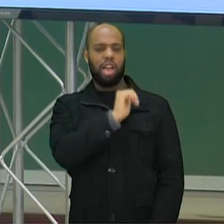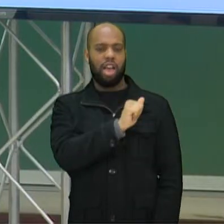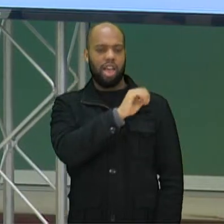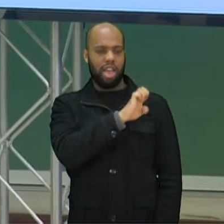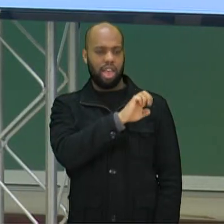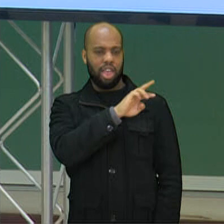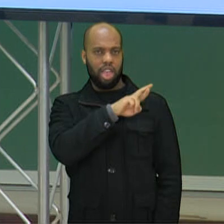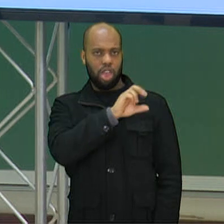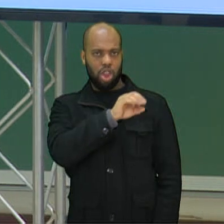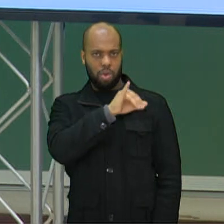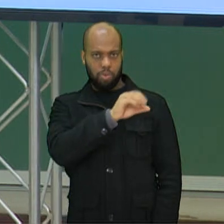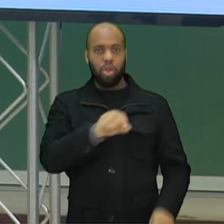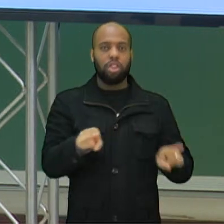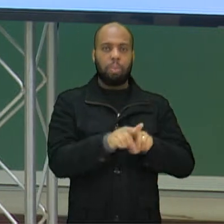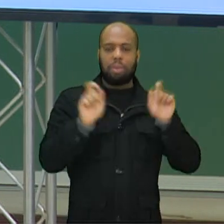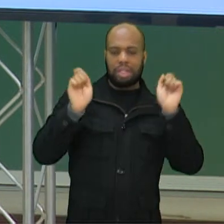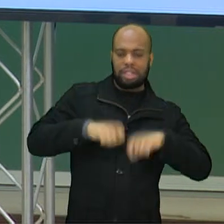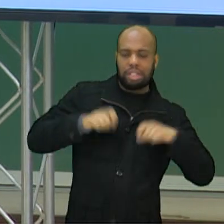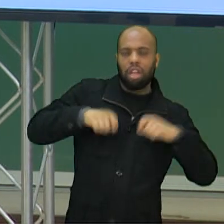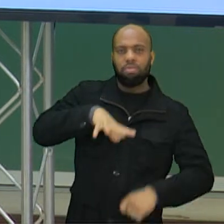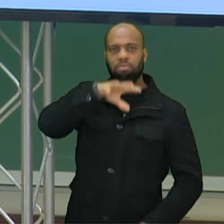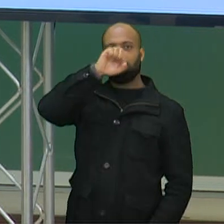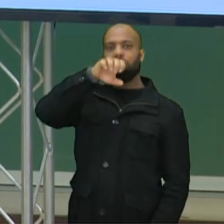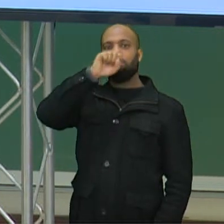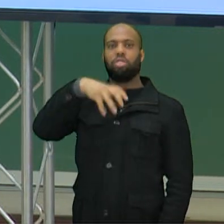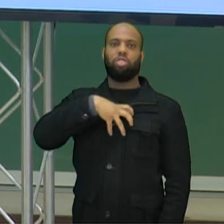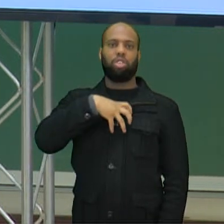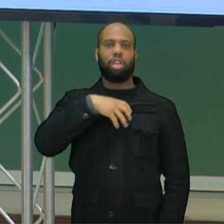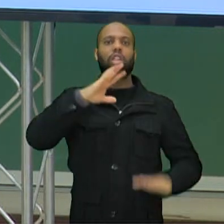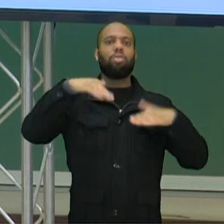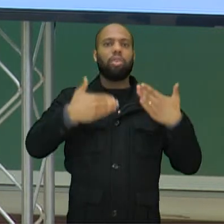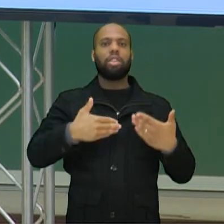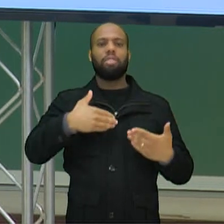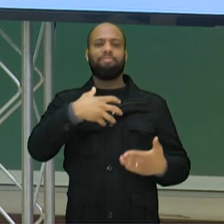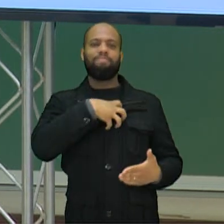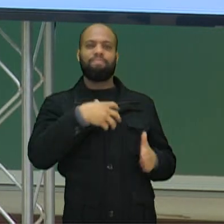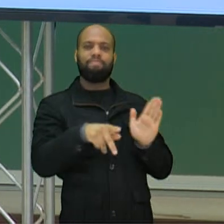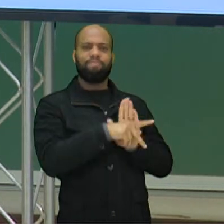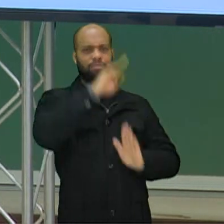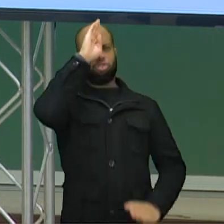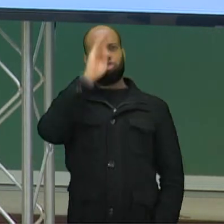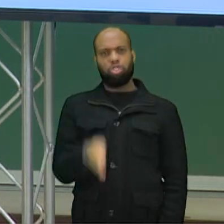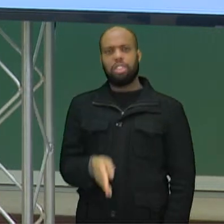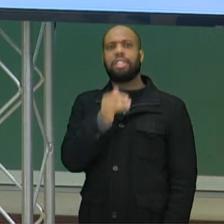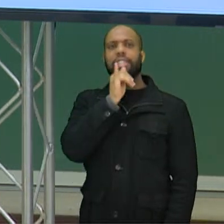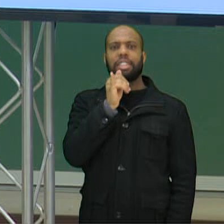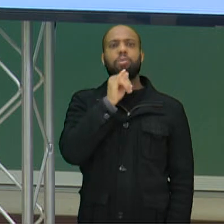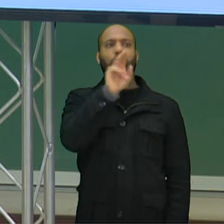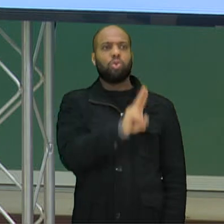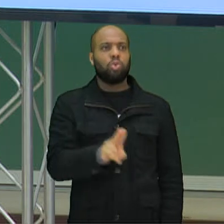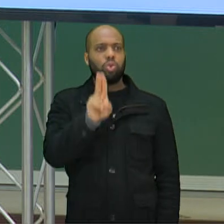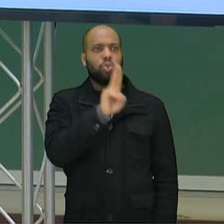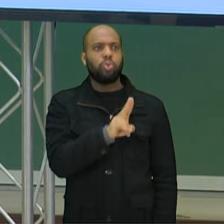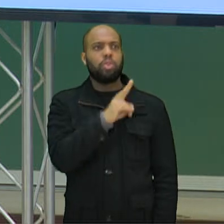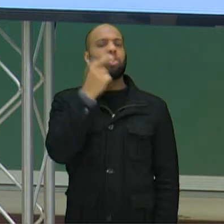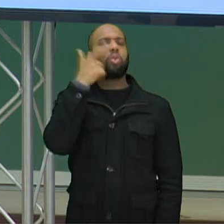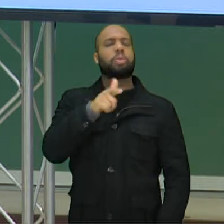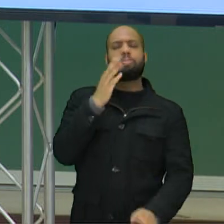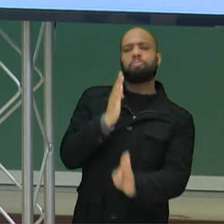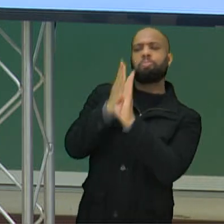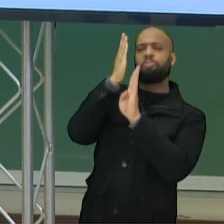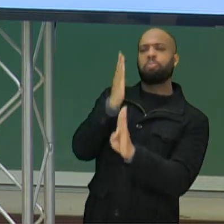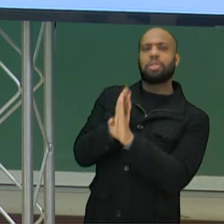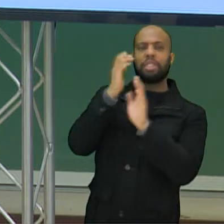Avaliação da capacidade cardiorrespiratória. Então, uma maneira, ou seja, uma medida direta que é utilizada para